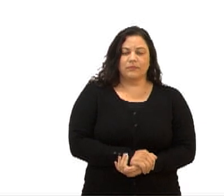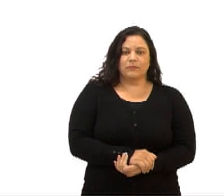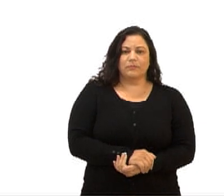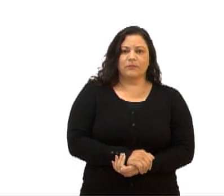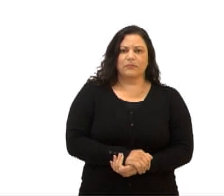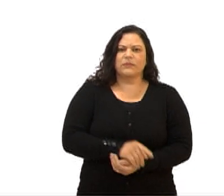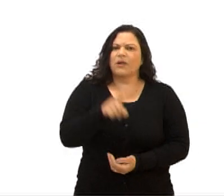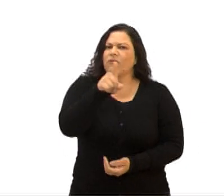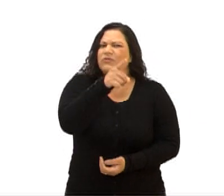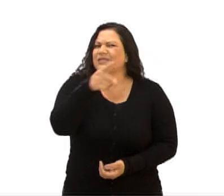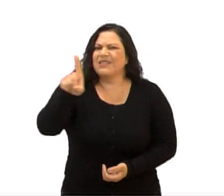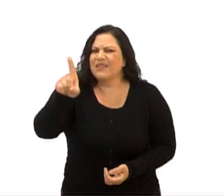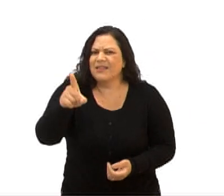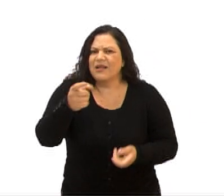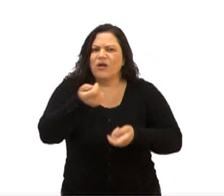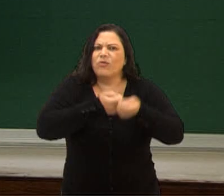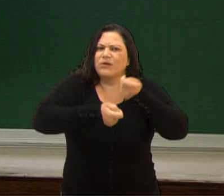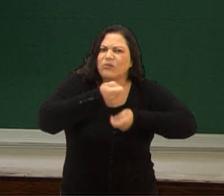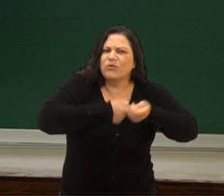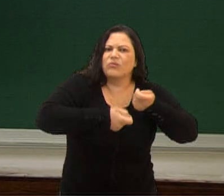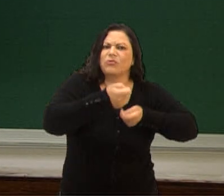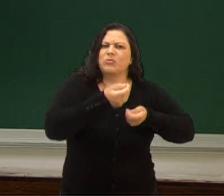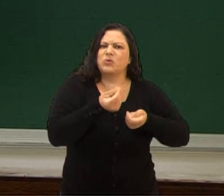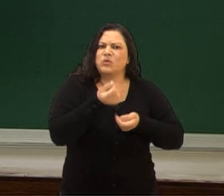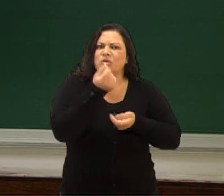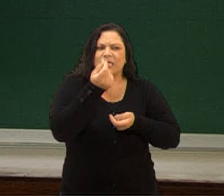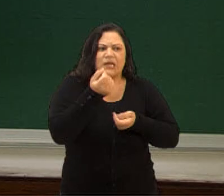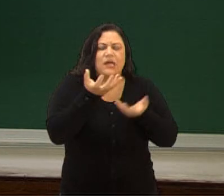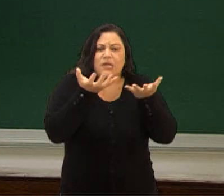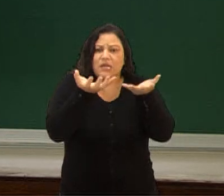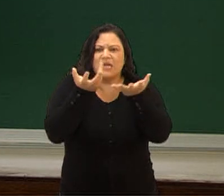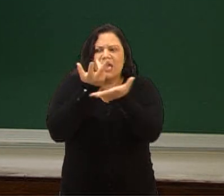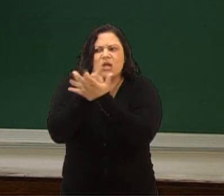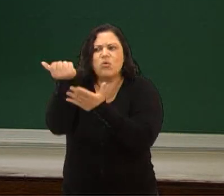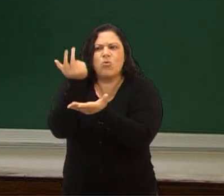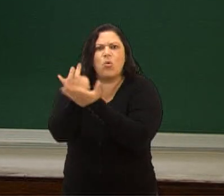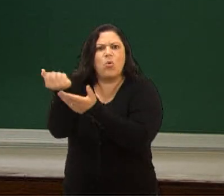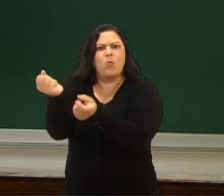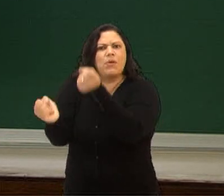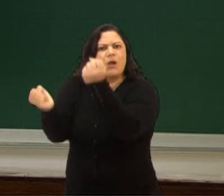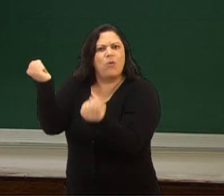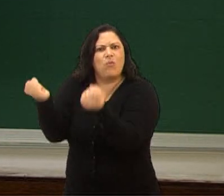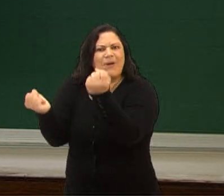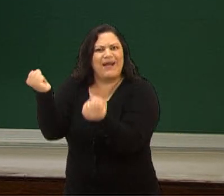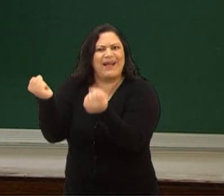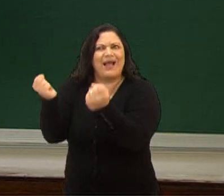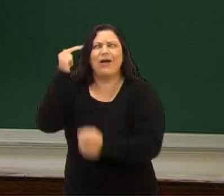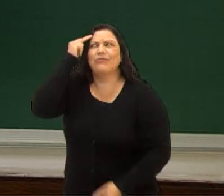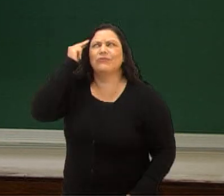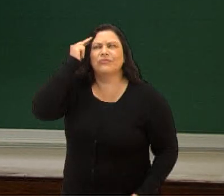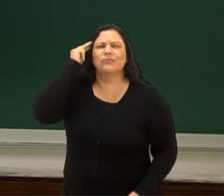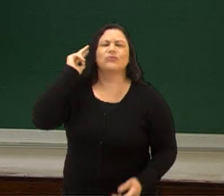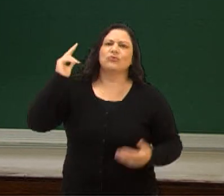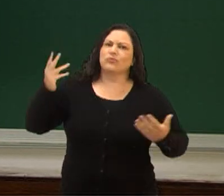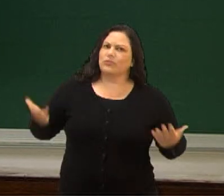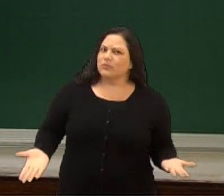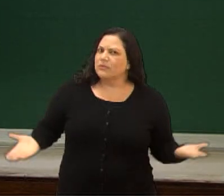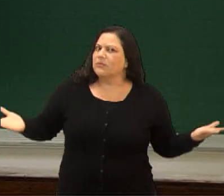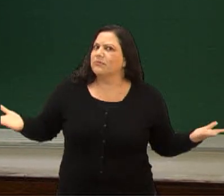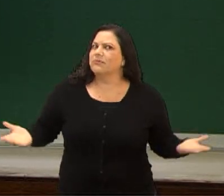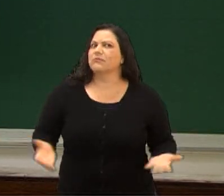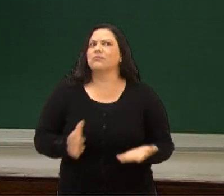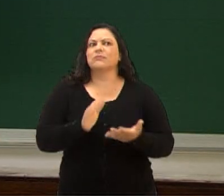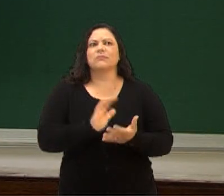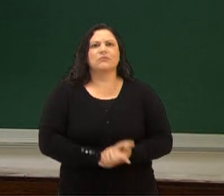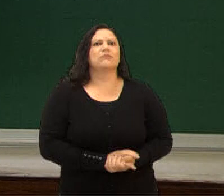não economizou dinheiro e quer comprar aquele carro dos sonhos. You shouldn't put the cart before the